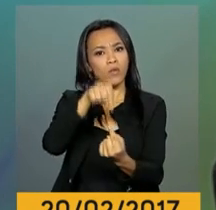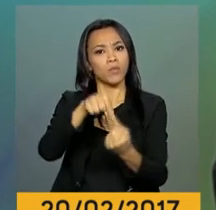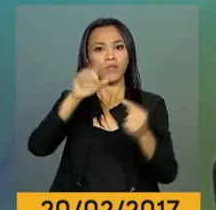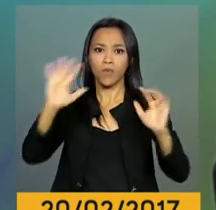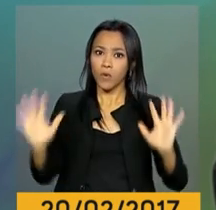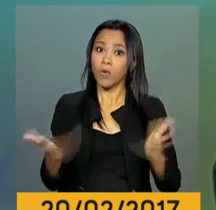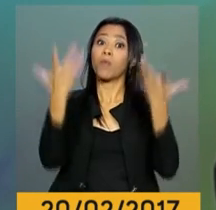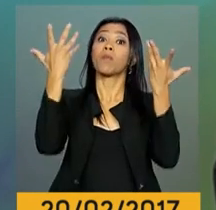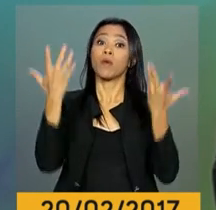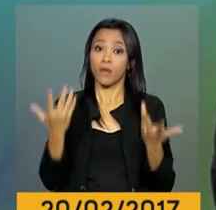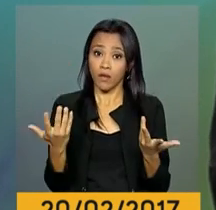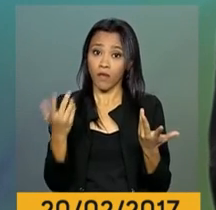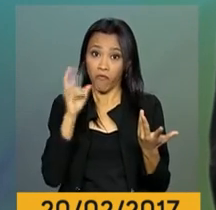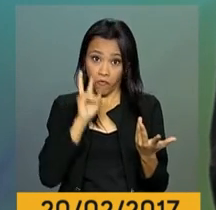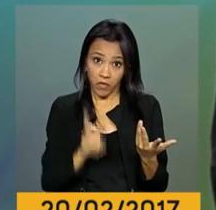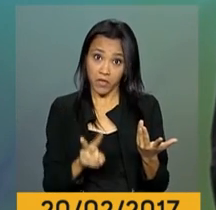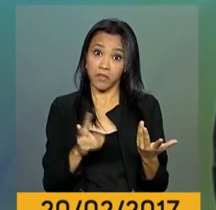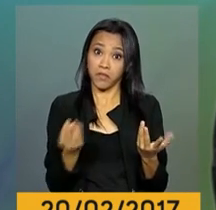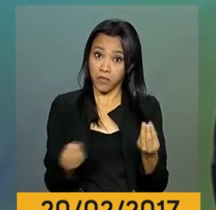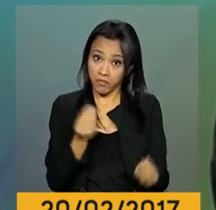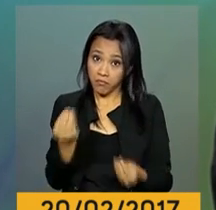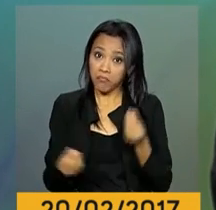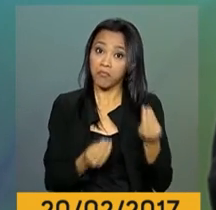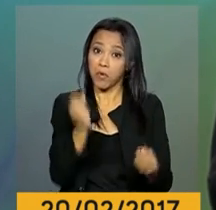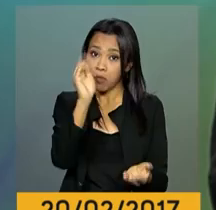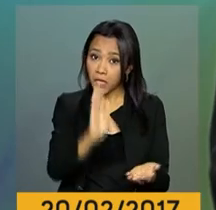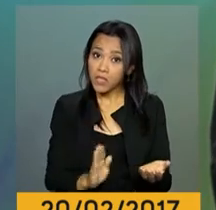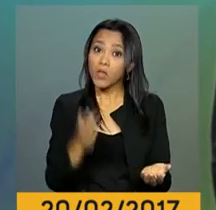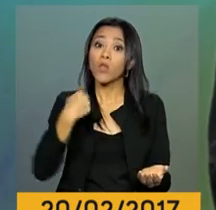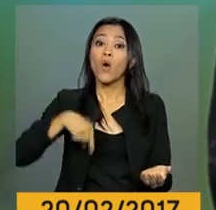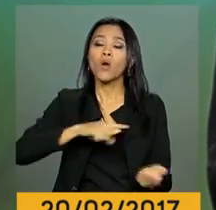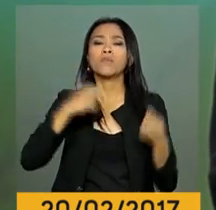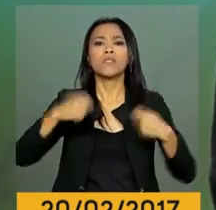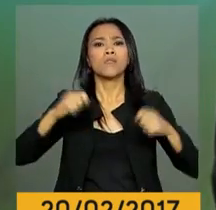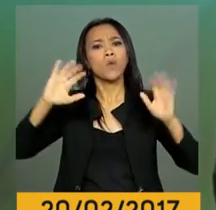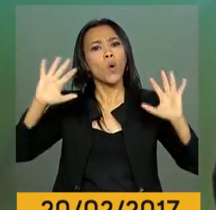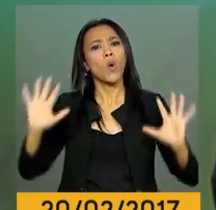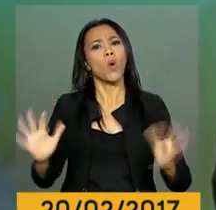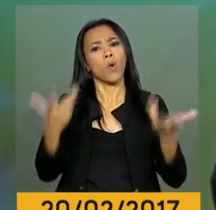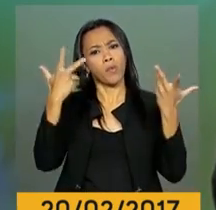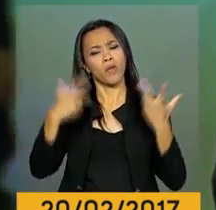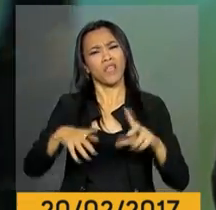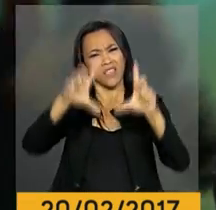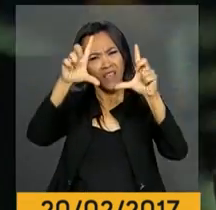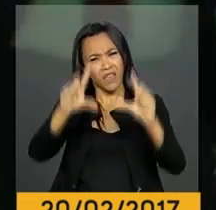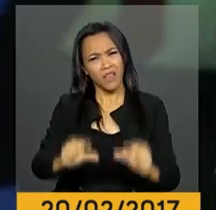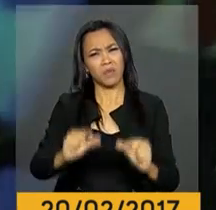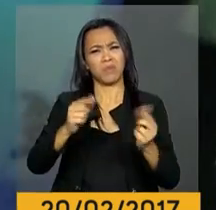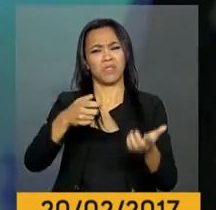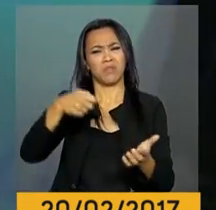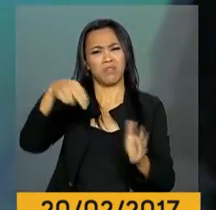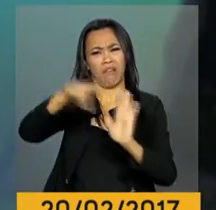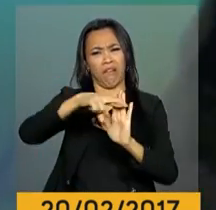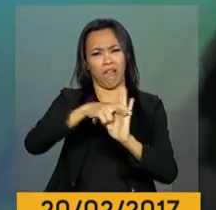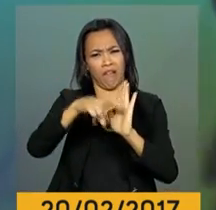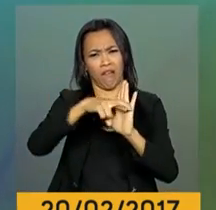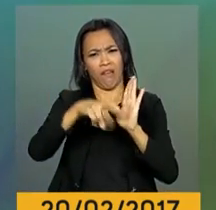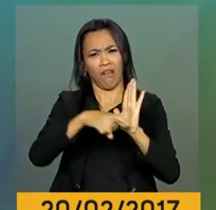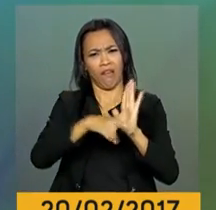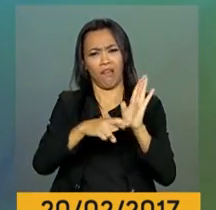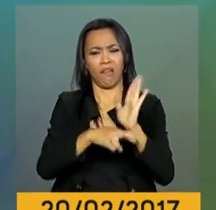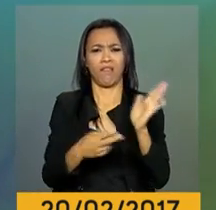comemorativa. Vejam como o Brasil está, né? Nós estamos precisando comemorar a desburocratização. E essa